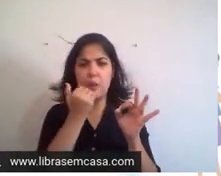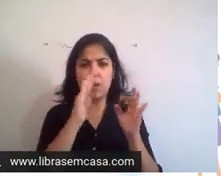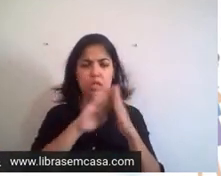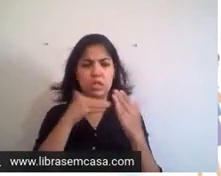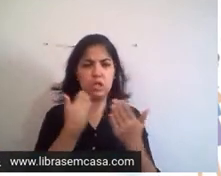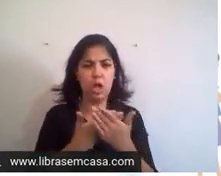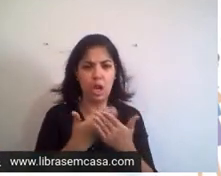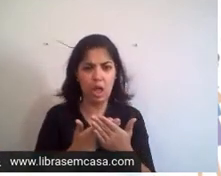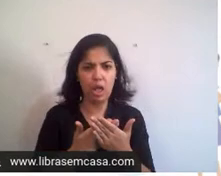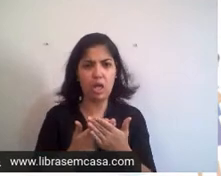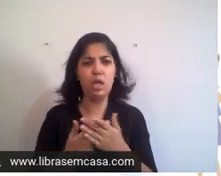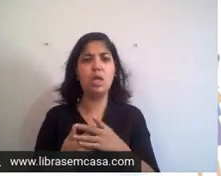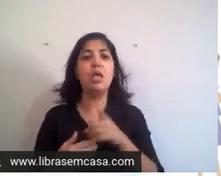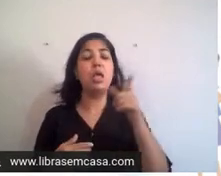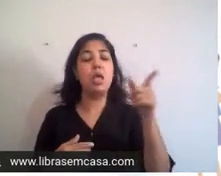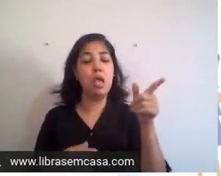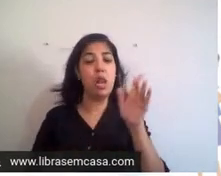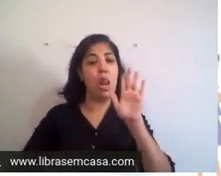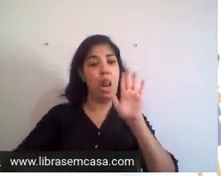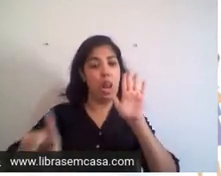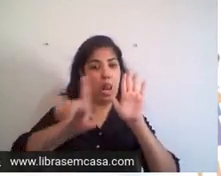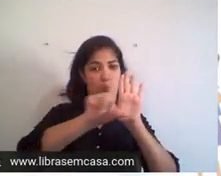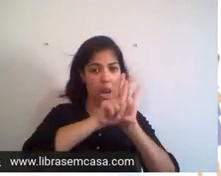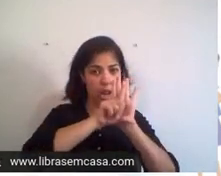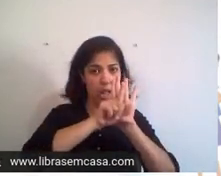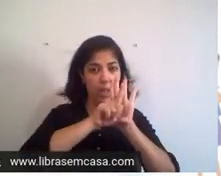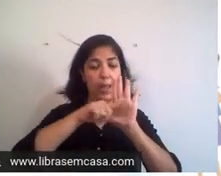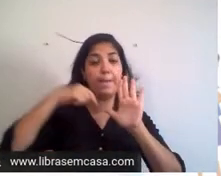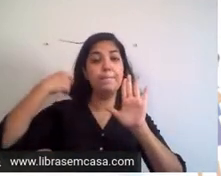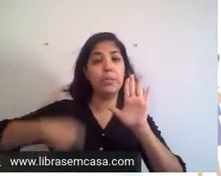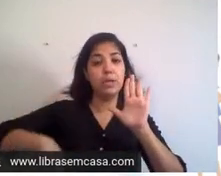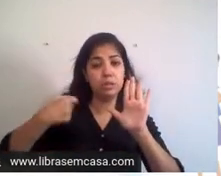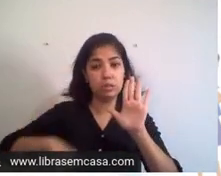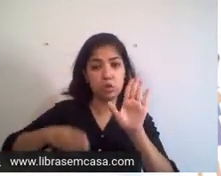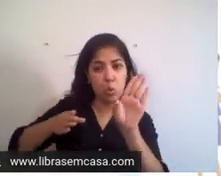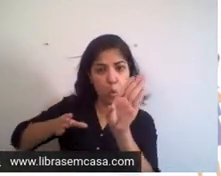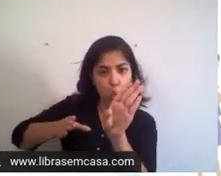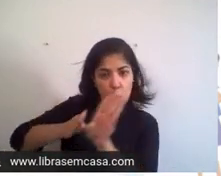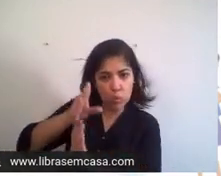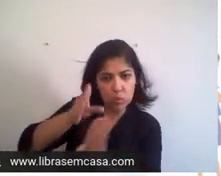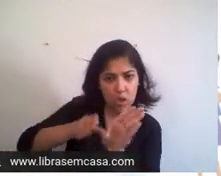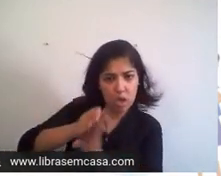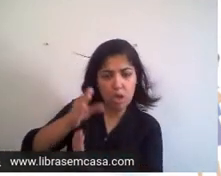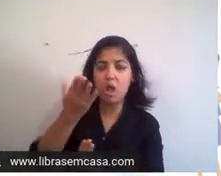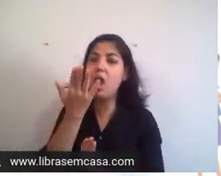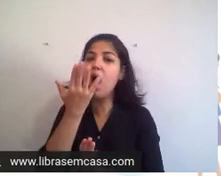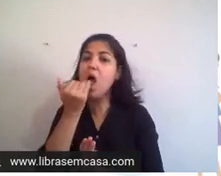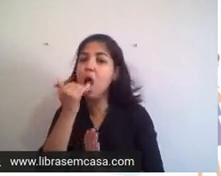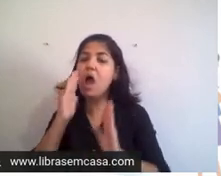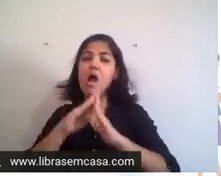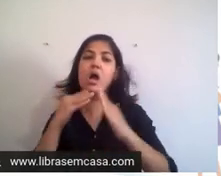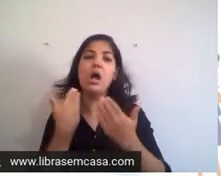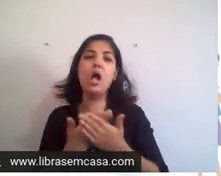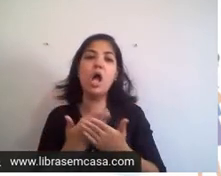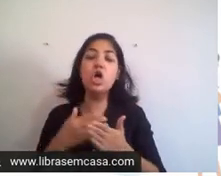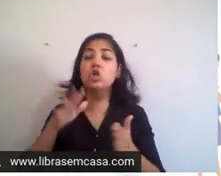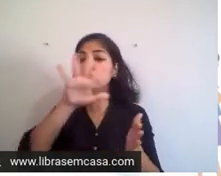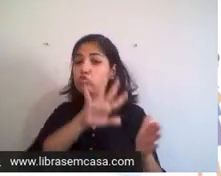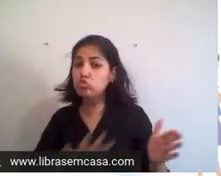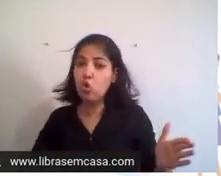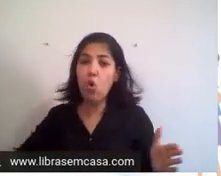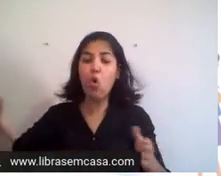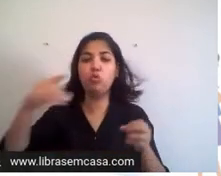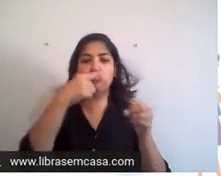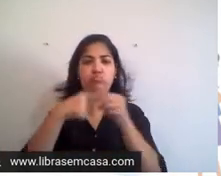funcionar, ele, por lei, ele precisa ter um conselho de alimentação escolar em todas as cidades, em todos os municípios